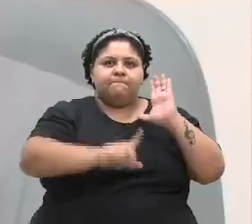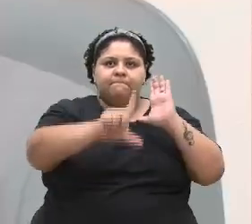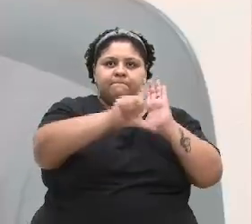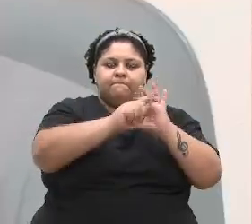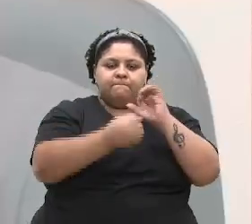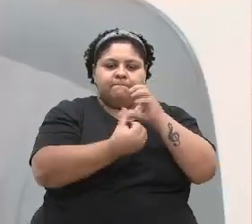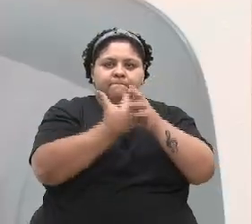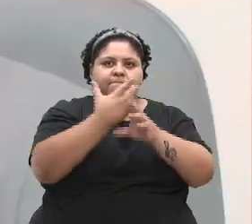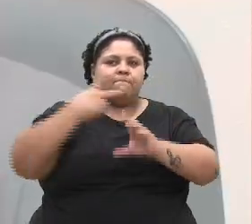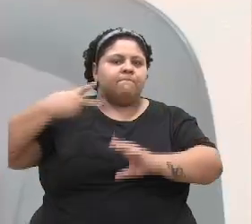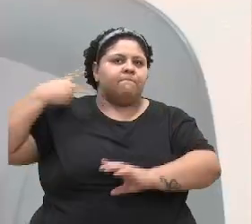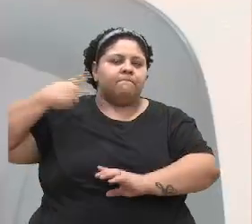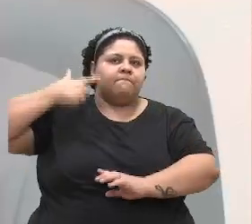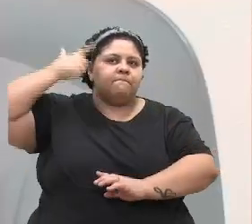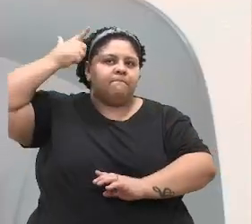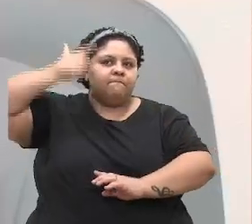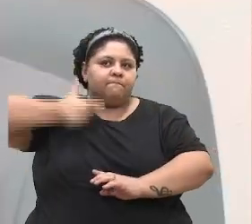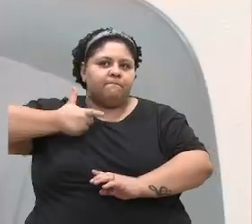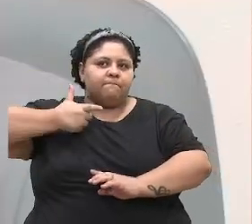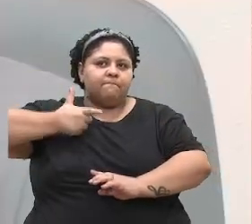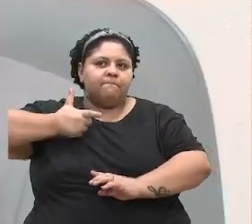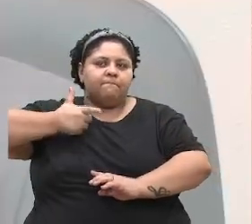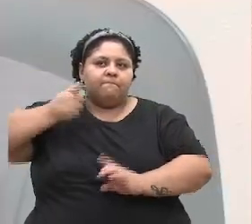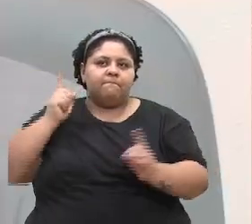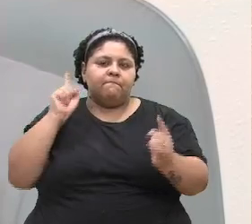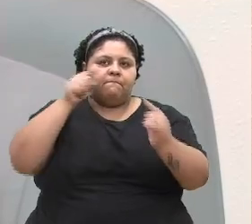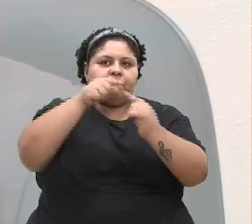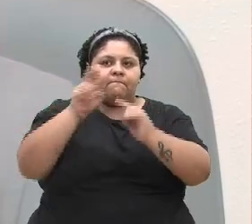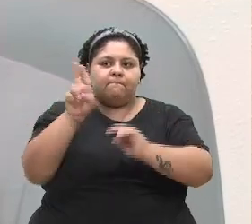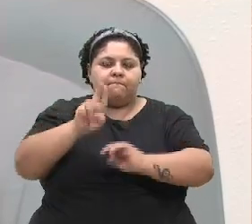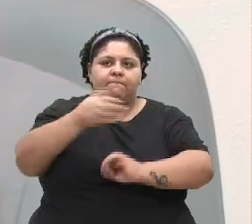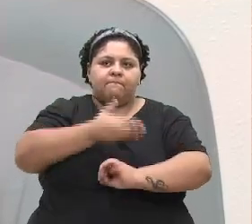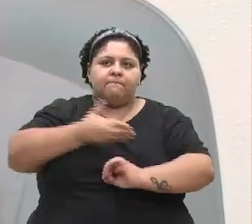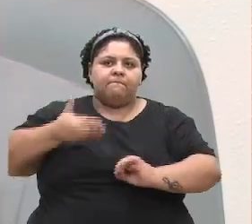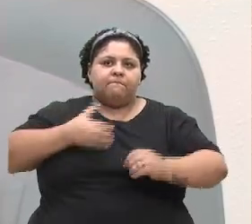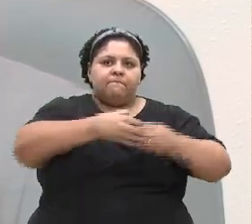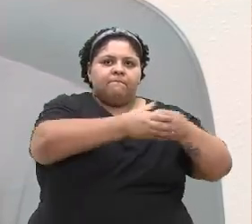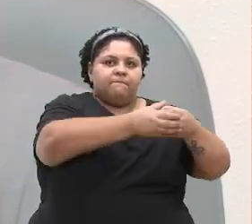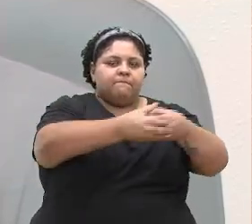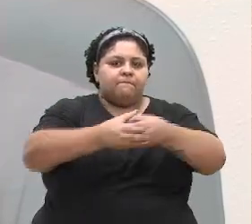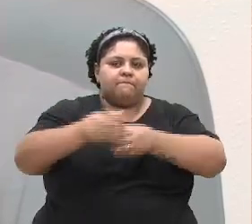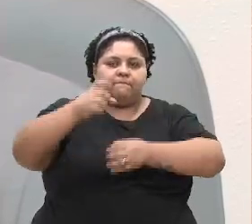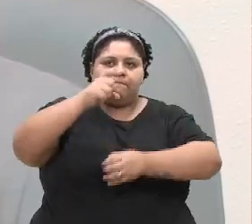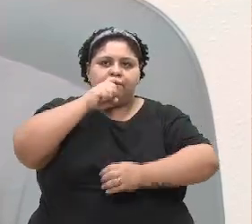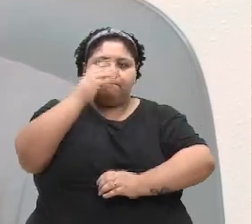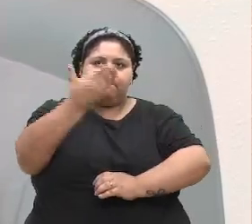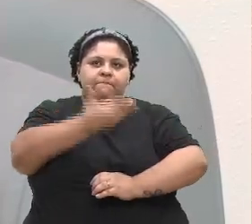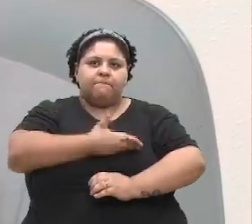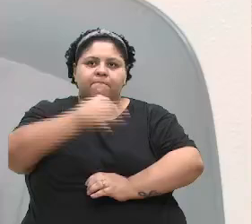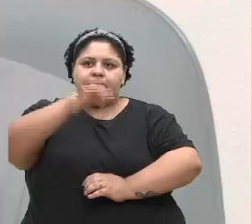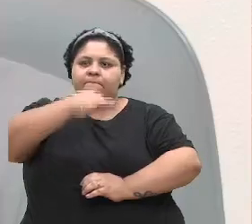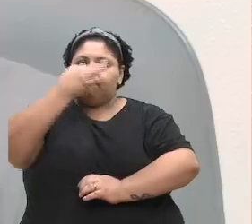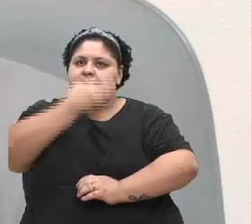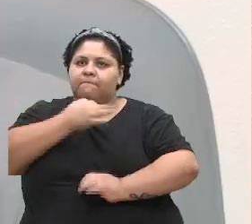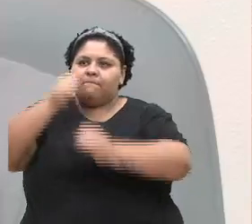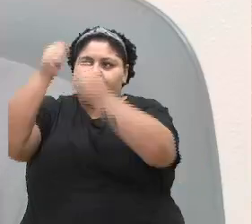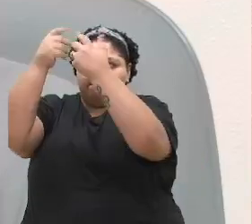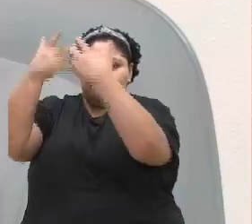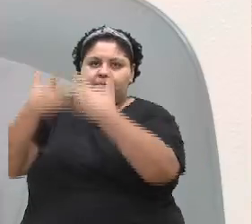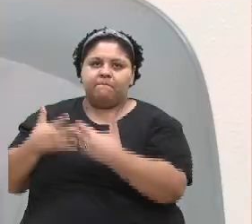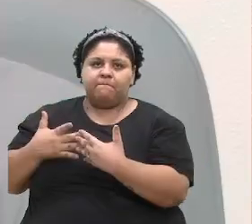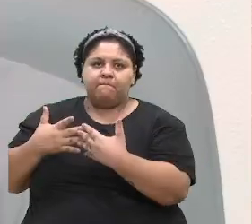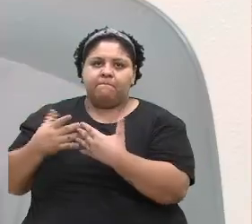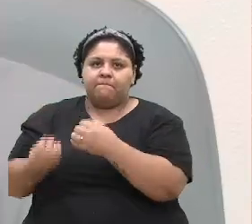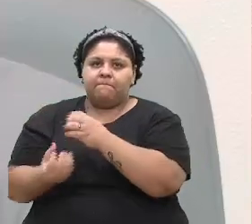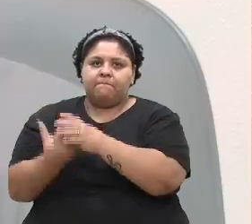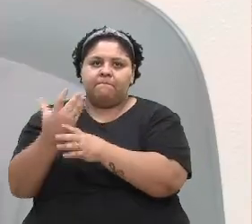Lucas Carenhato, que visa declarar de utilidade pública a Associação de Pais e Amigos do Autista de Caxias do Sul. Na exposição de motivos, o autor